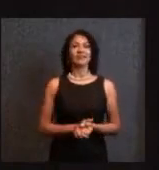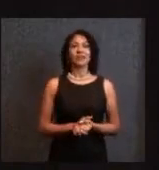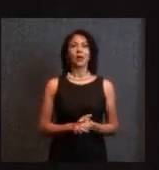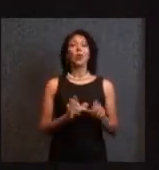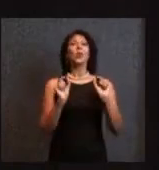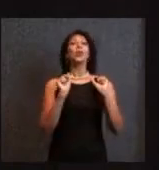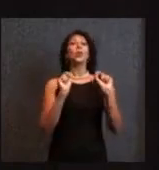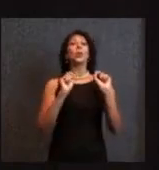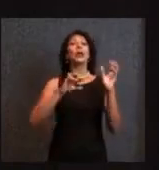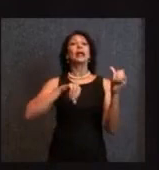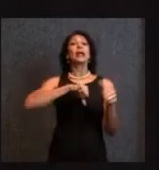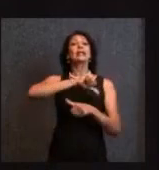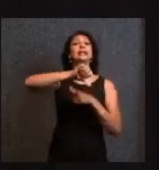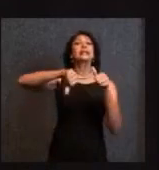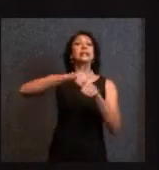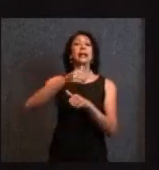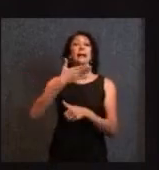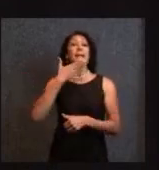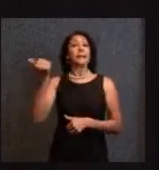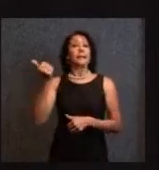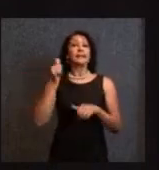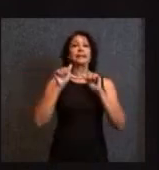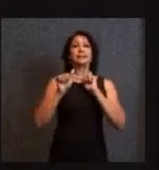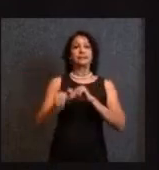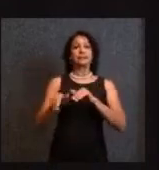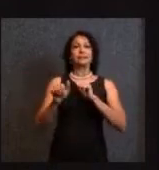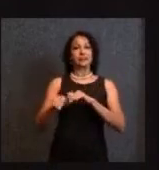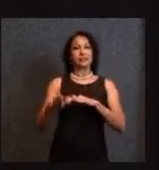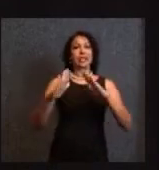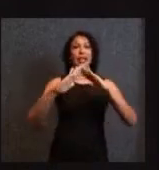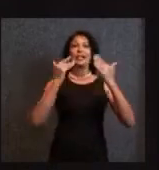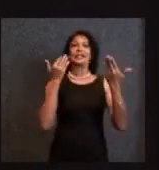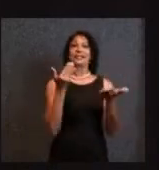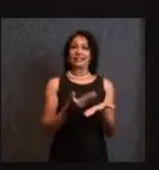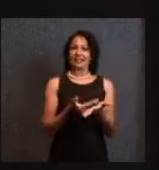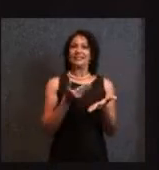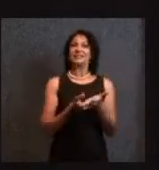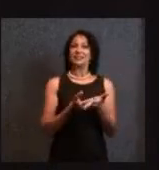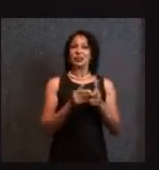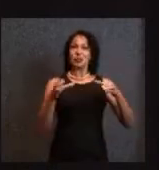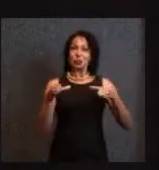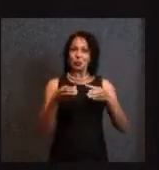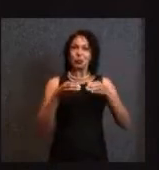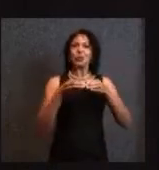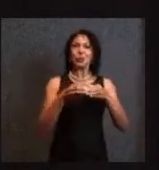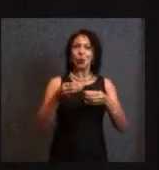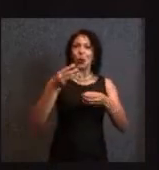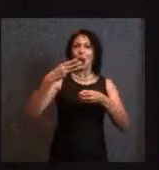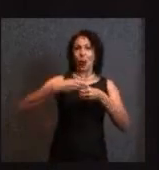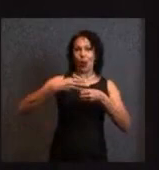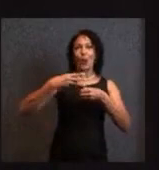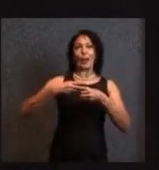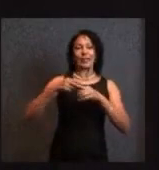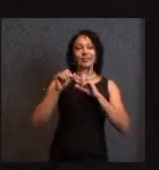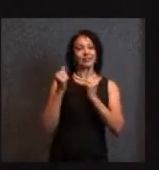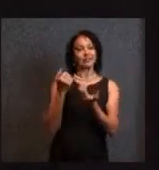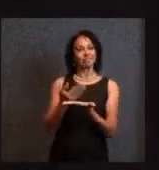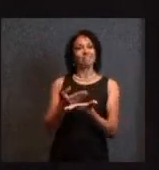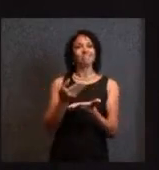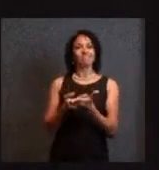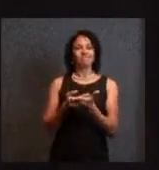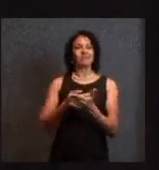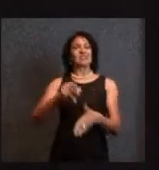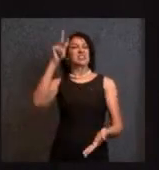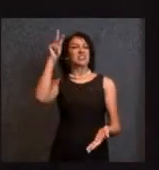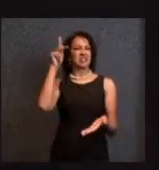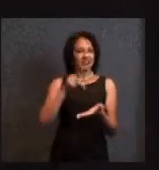mudar para melhor em educação, na escola, na rede municipal de educação, é garantir